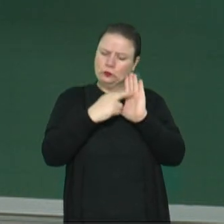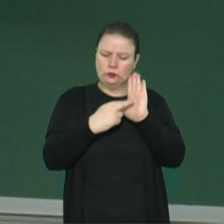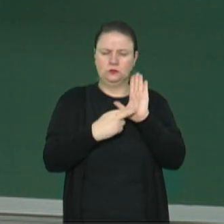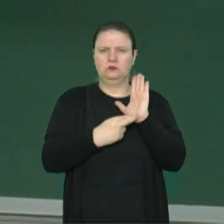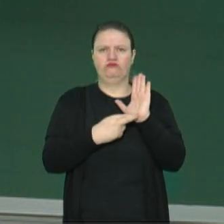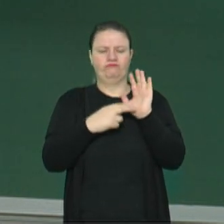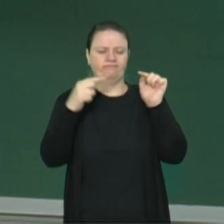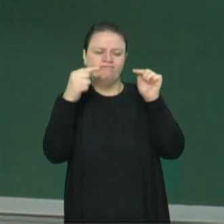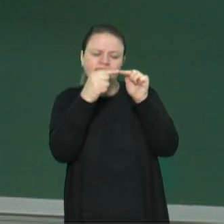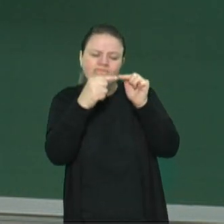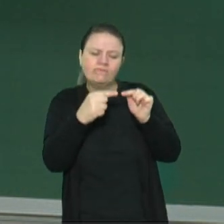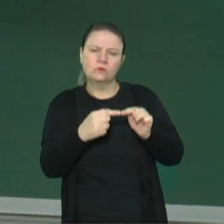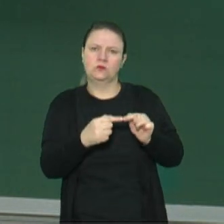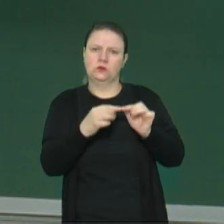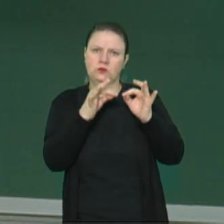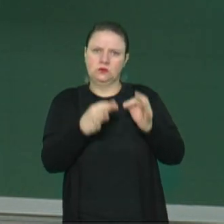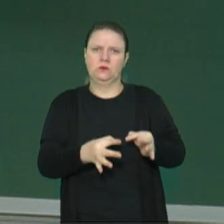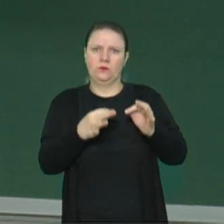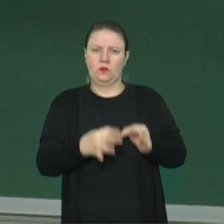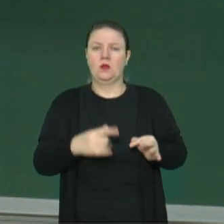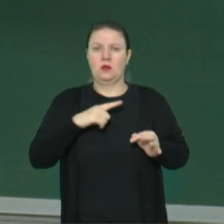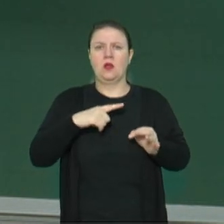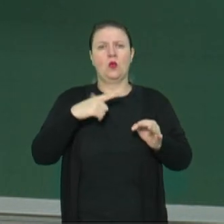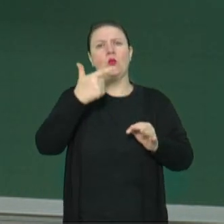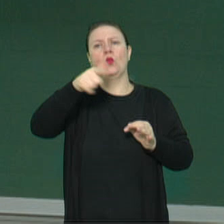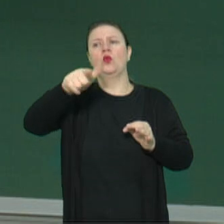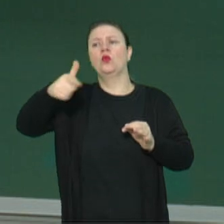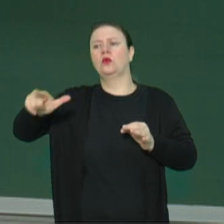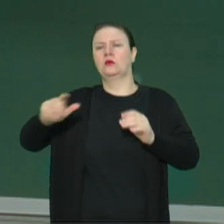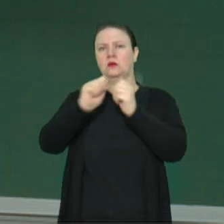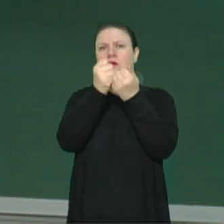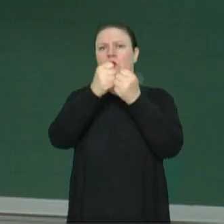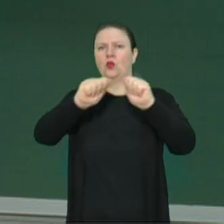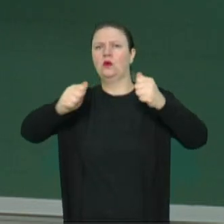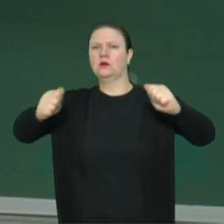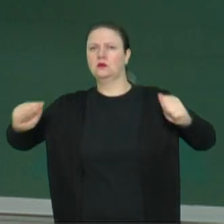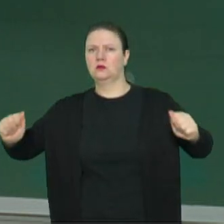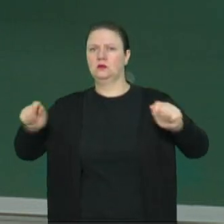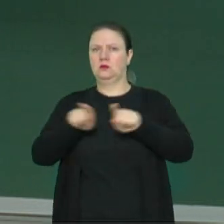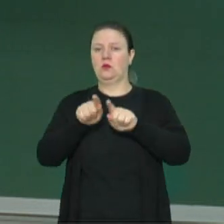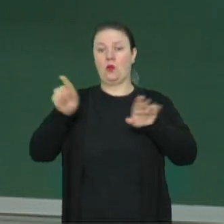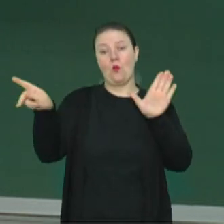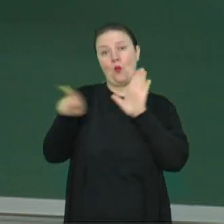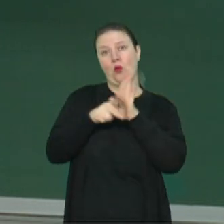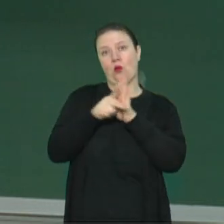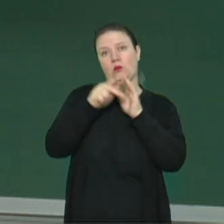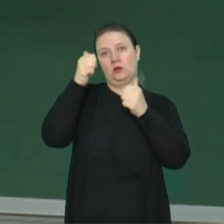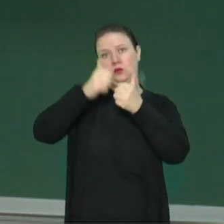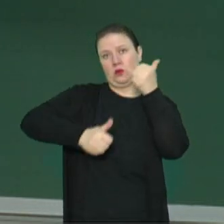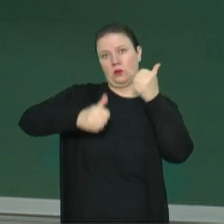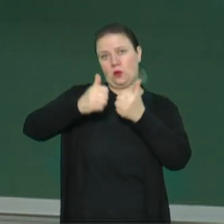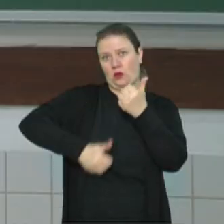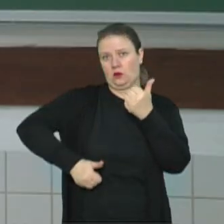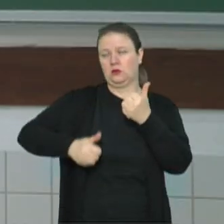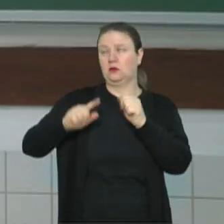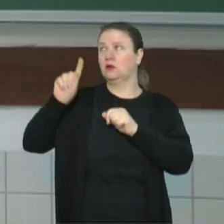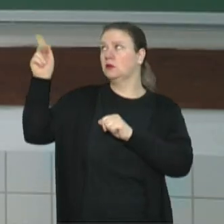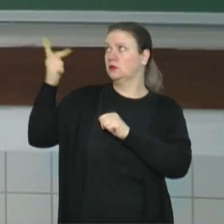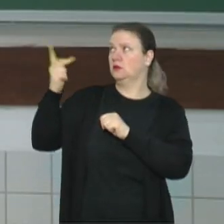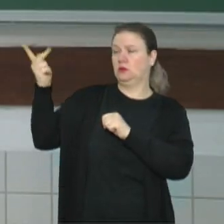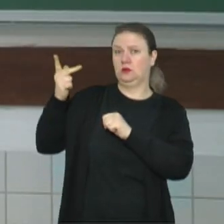mundial e no Brasil. Existem outras associações também, que também tratam do esporte, mas essas daqui são as duas principais, as que existem